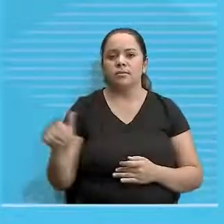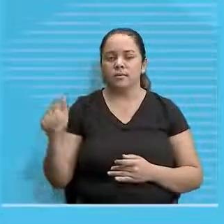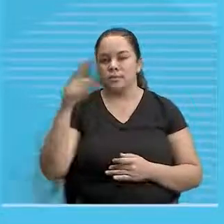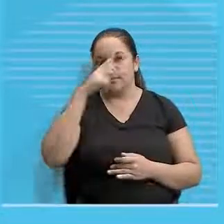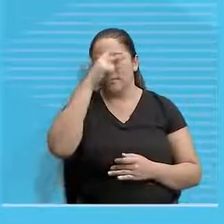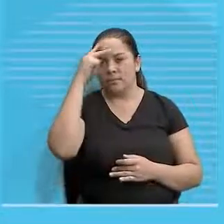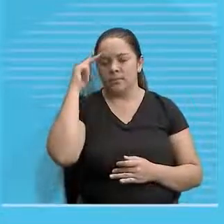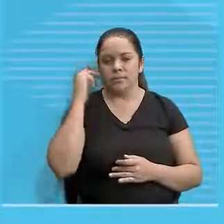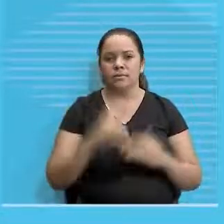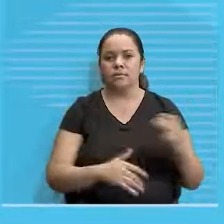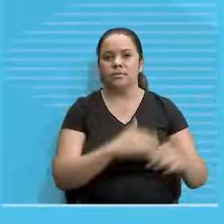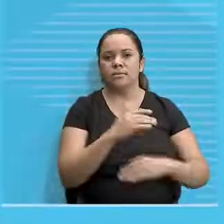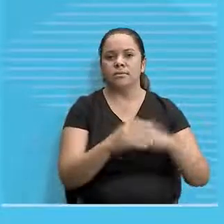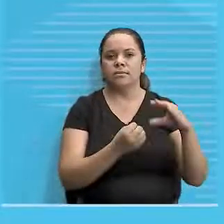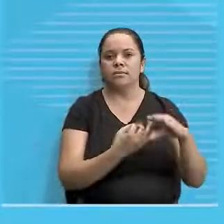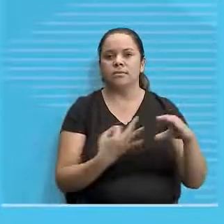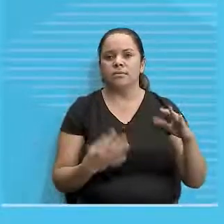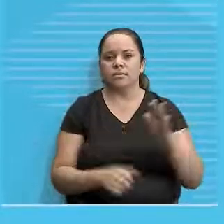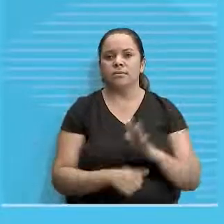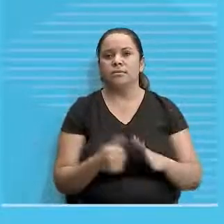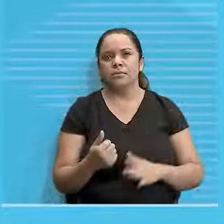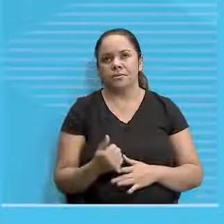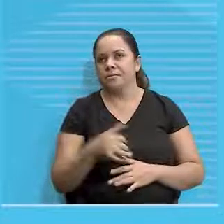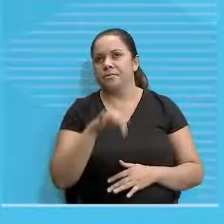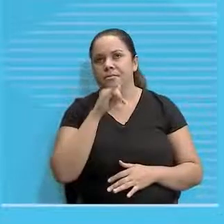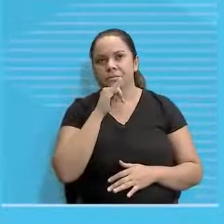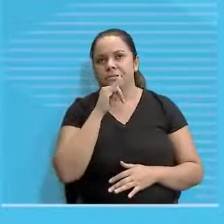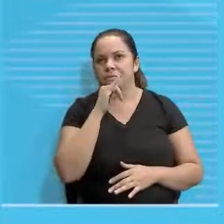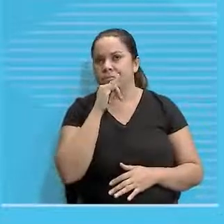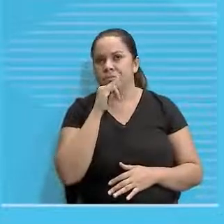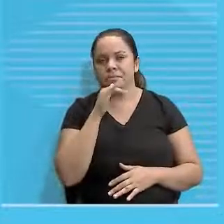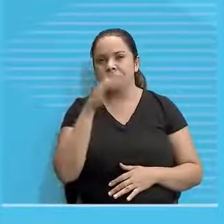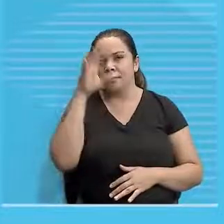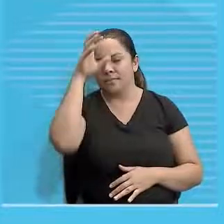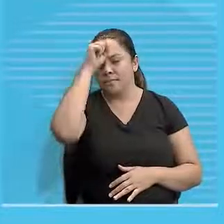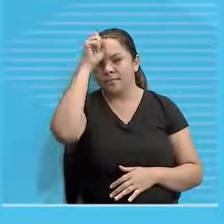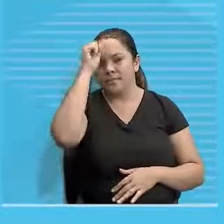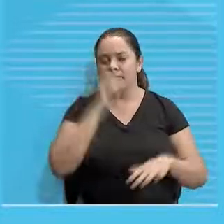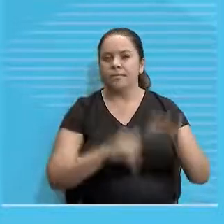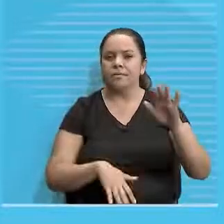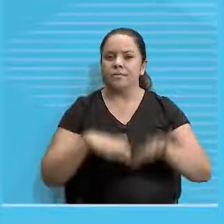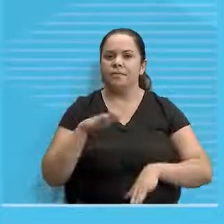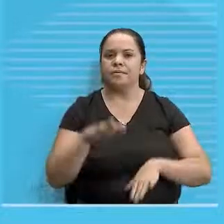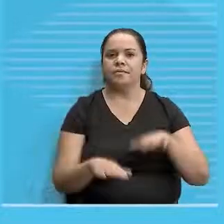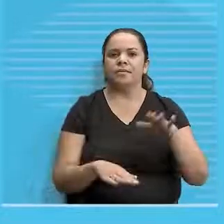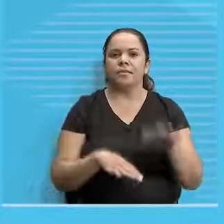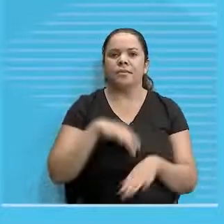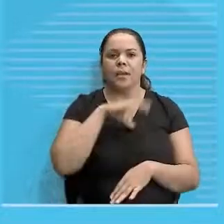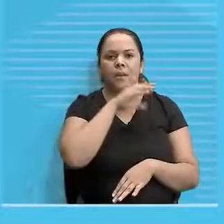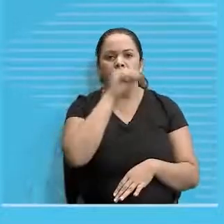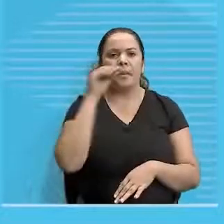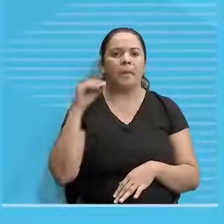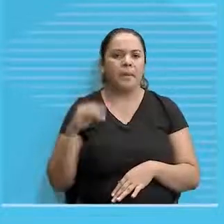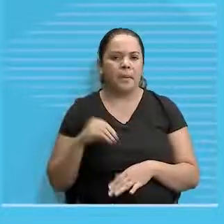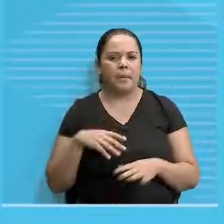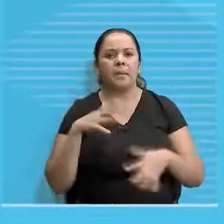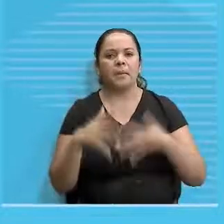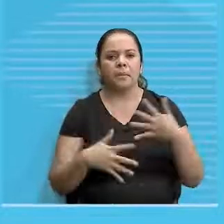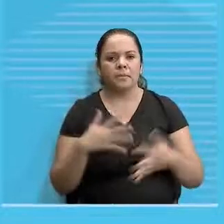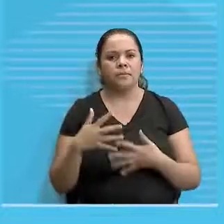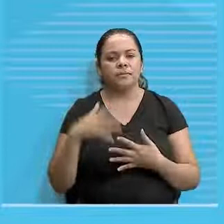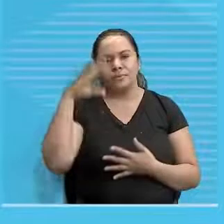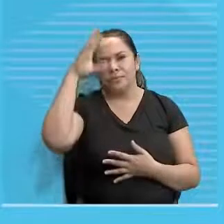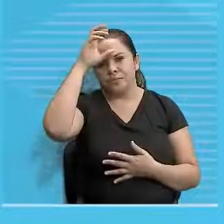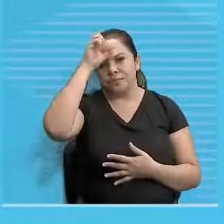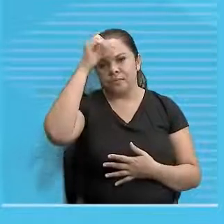primárias, como o ato de caminhar, o ato de falar, de compreender quem são as pessoas ali que te protege,